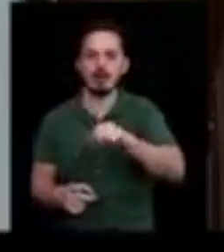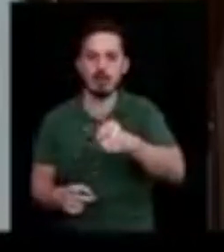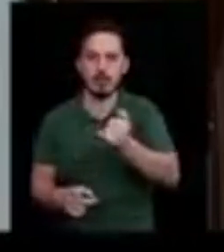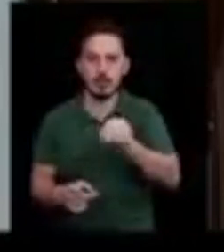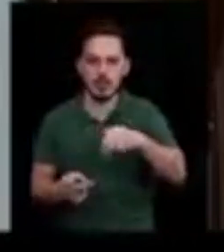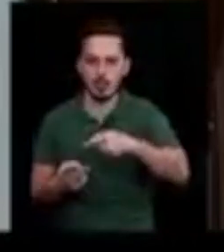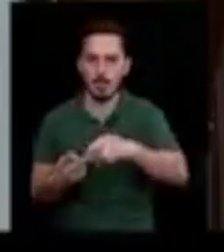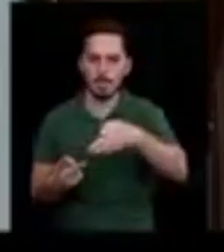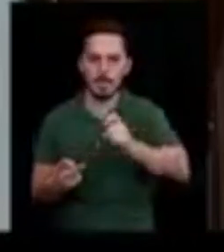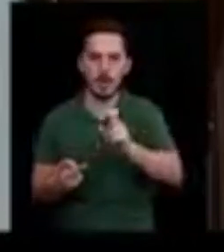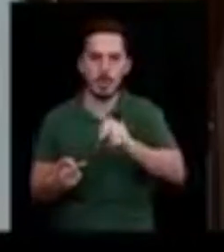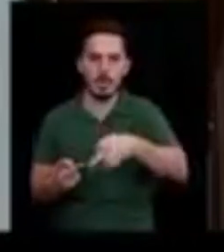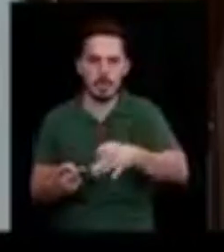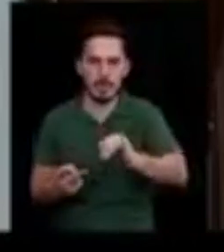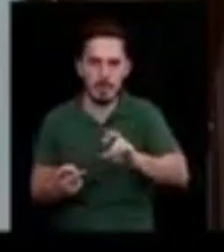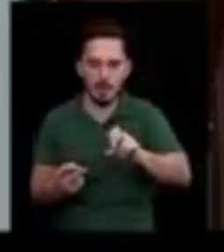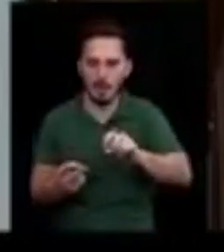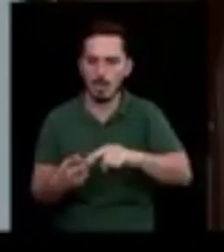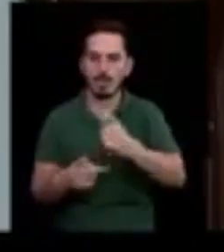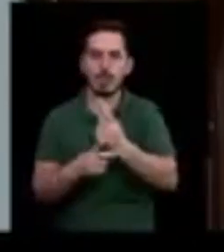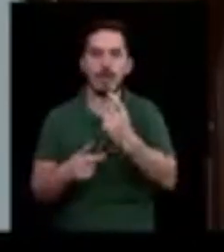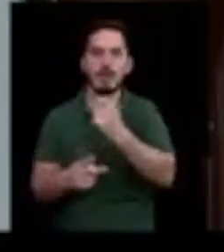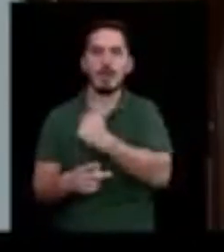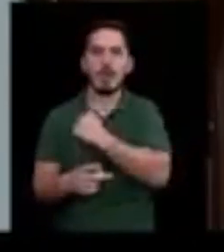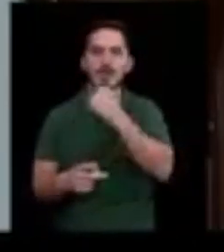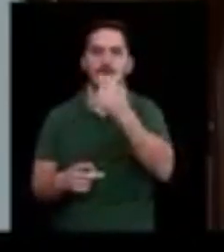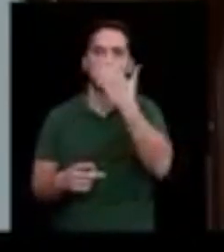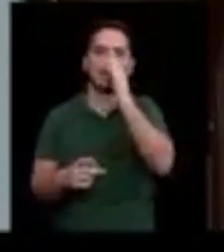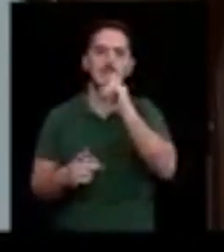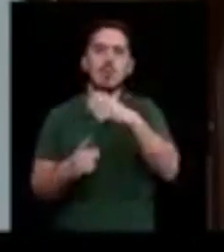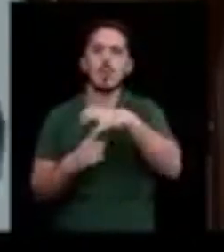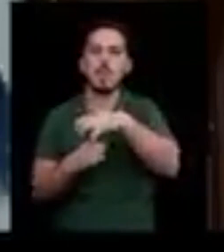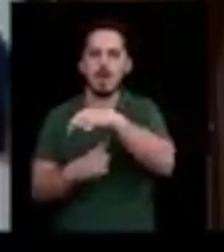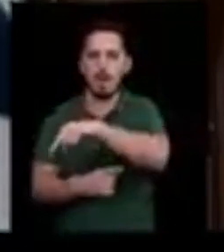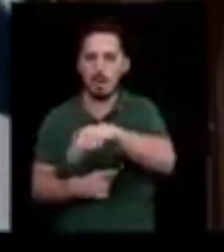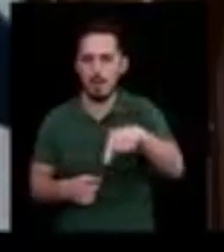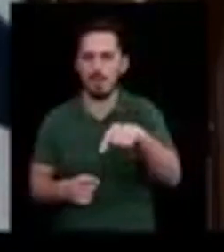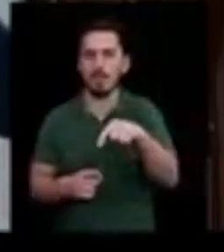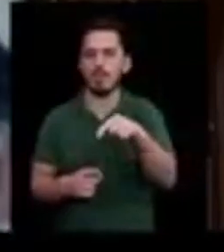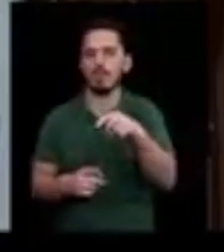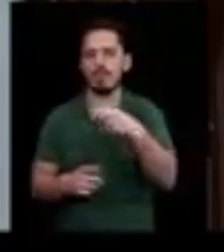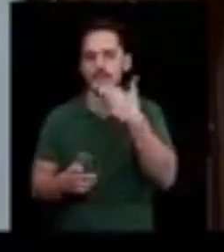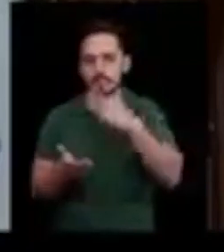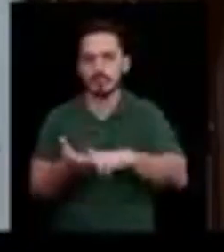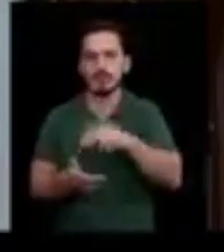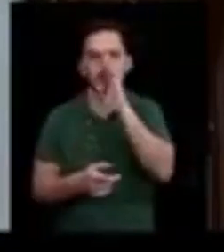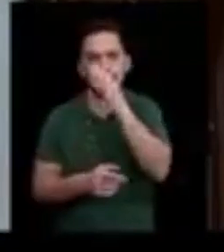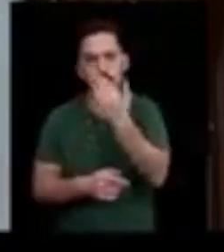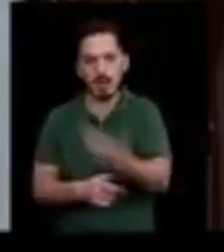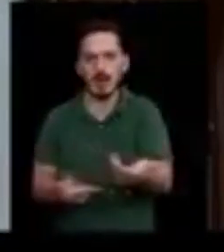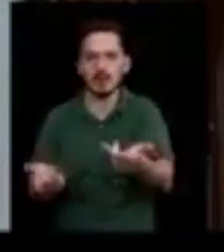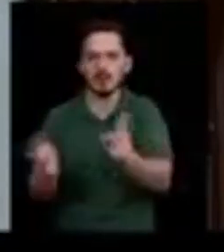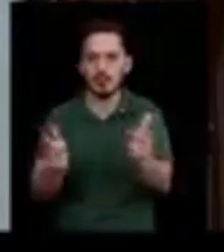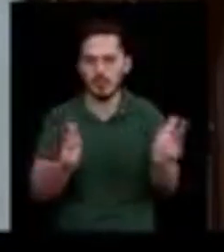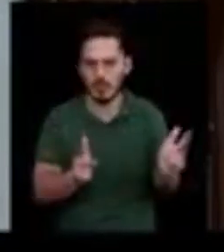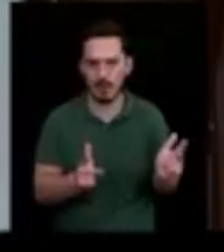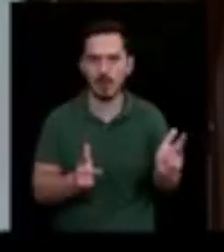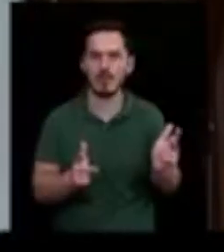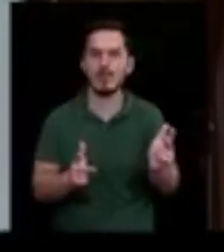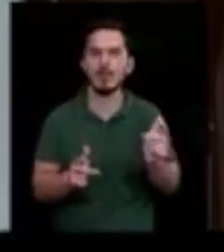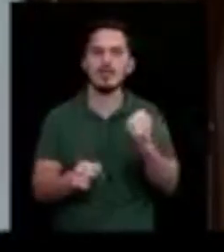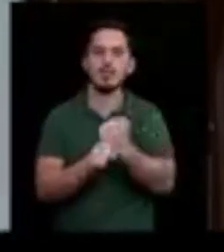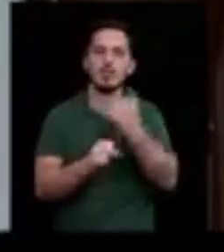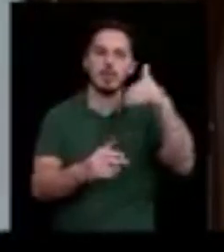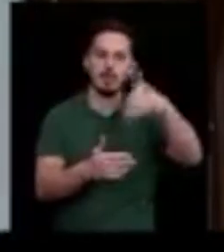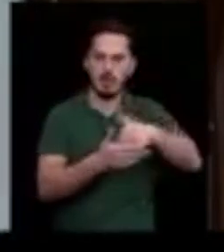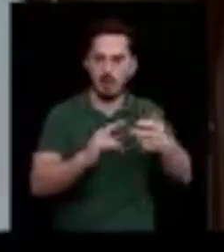as construções clandestinas de casa proliferam, parecem cogumelos. E, portanto, que houvesse realmente essa disponibilidade do Executivo